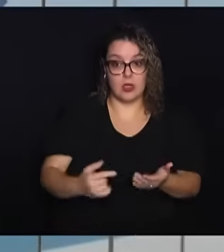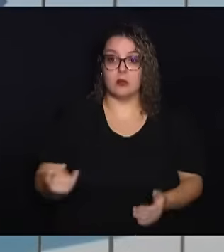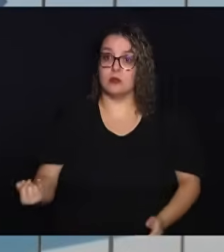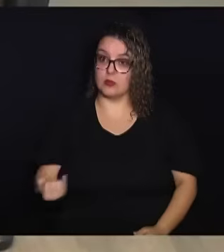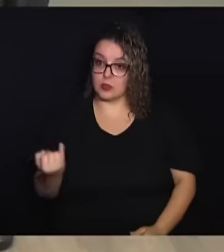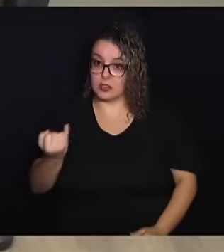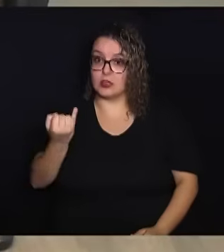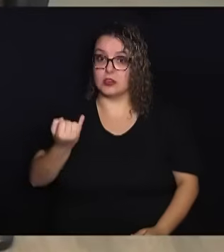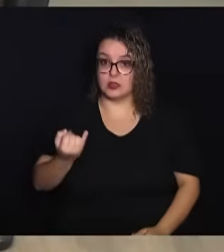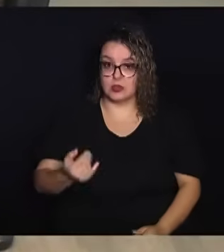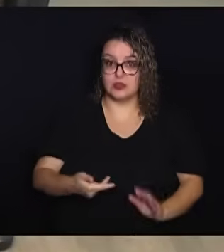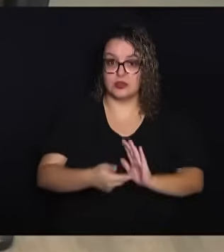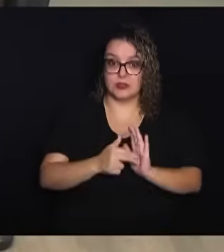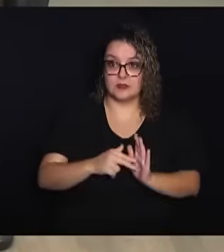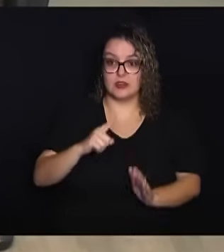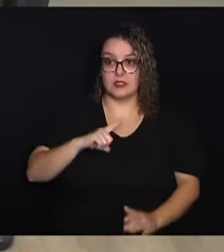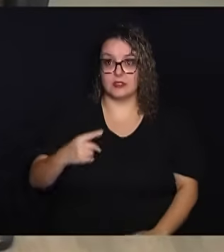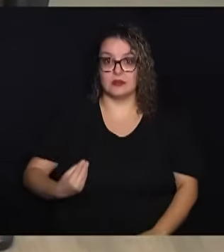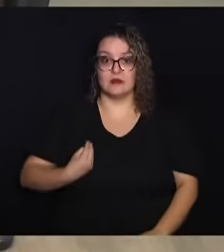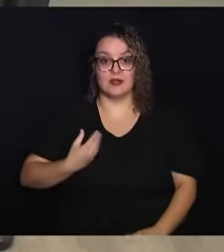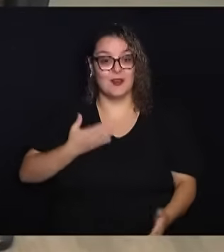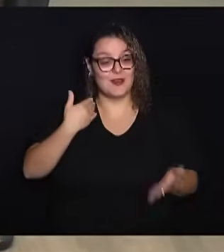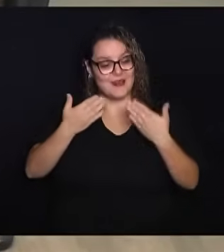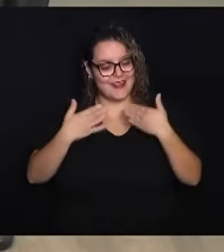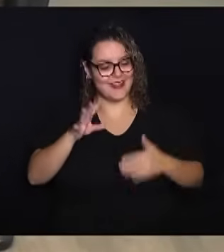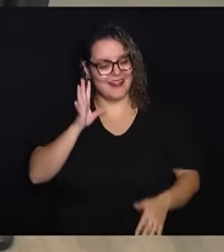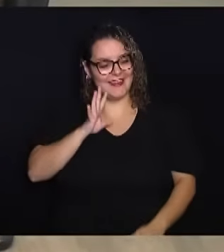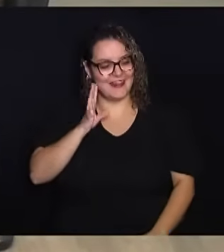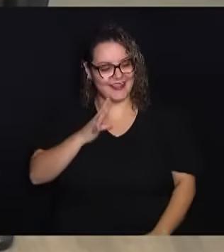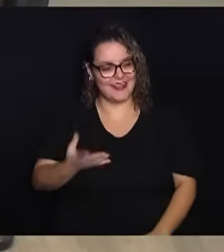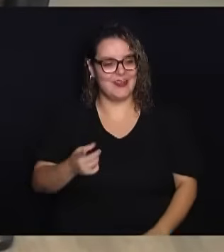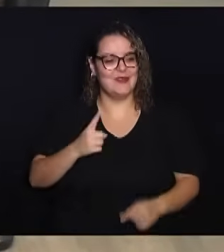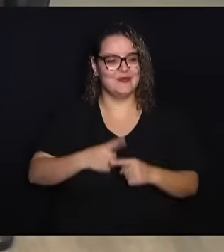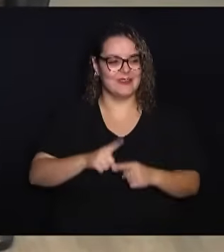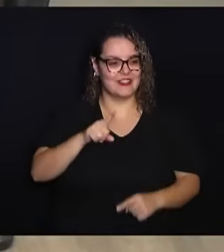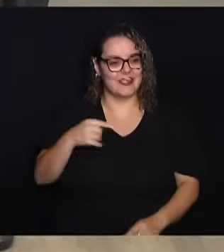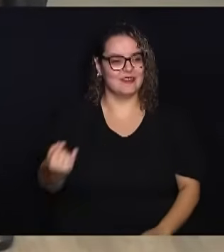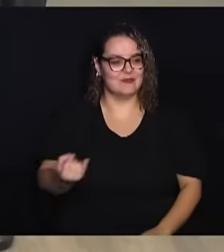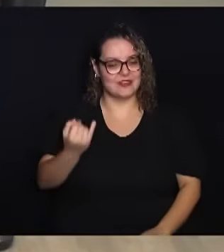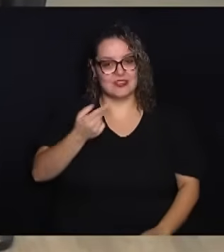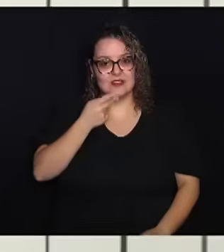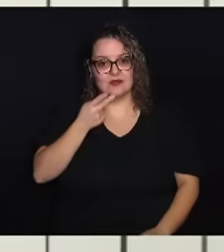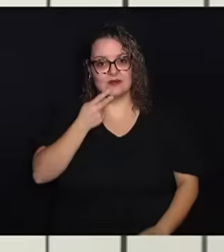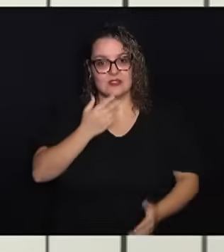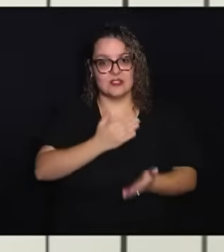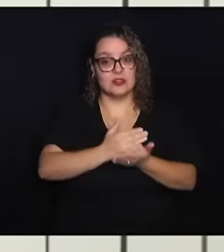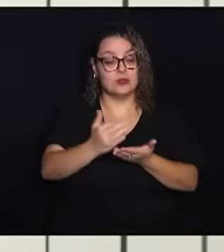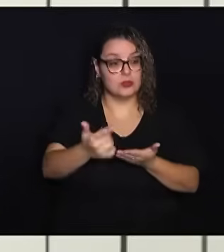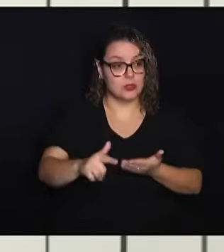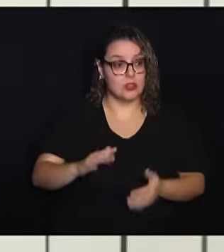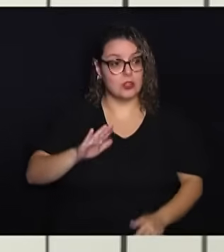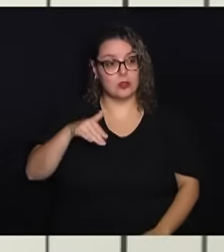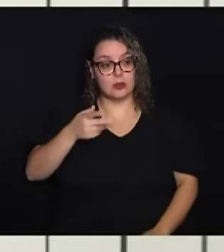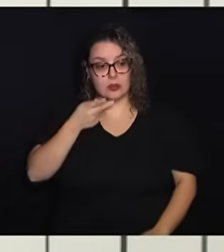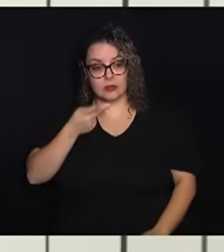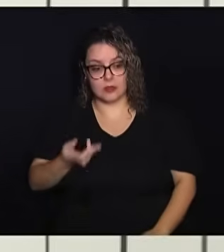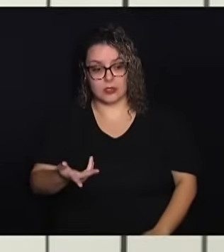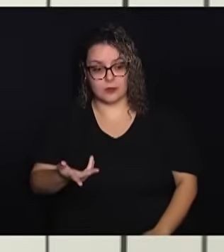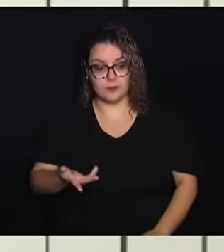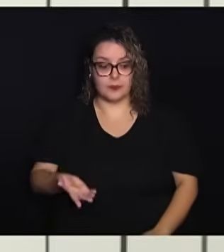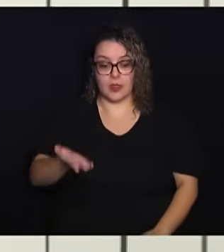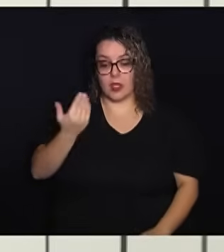sabe? Olha só que legal, né? Que bate-papo legal, porque é importante a gente falar sobre recomeço. E aí quando a gente fala assim,